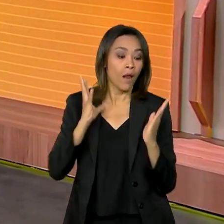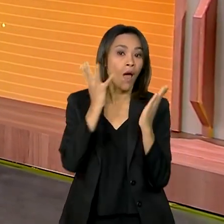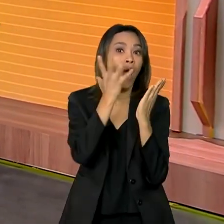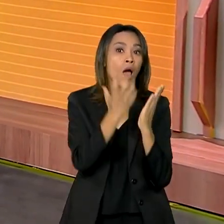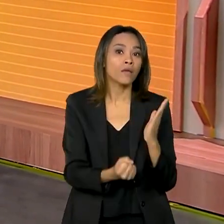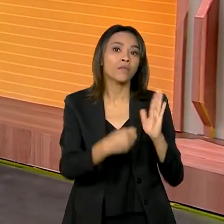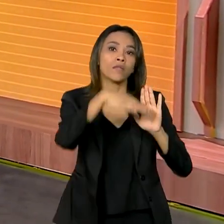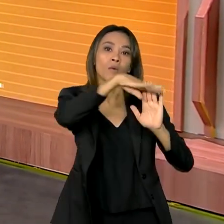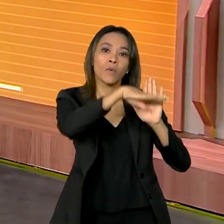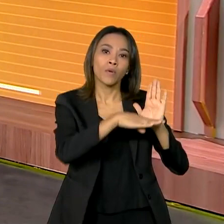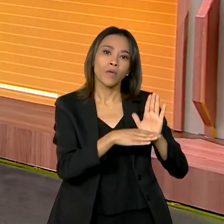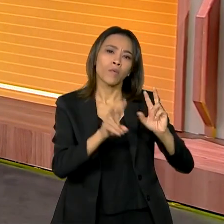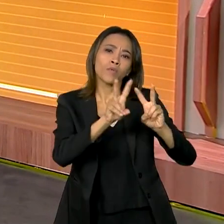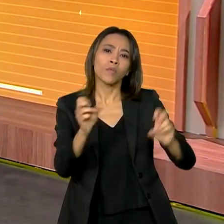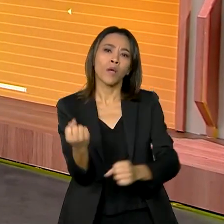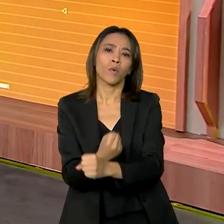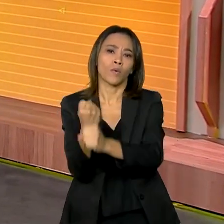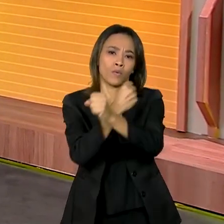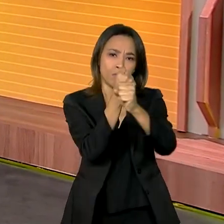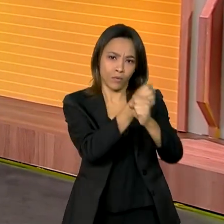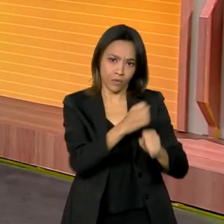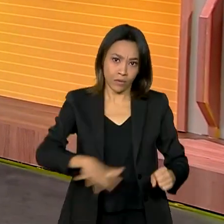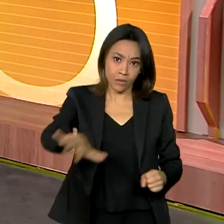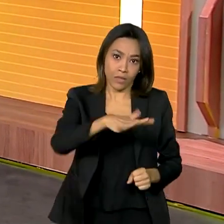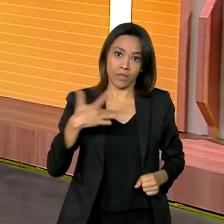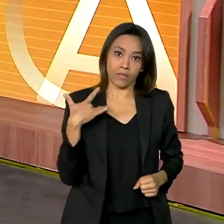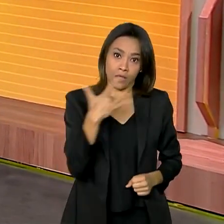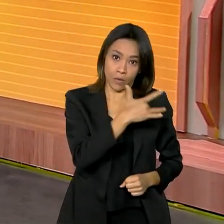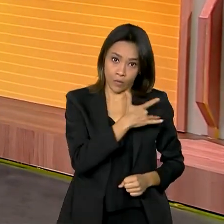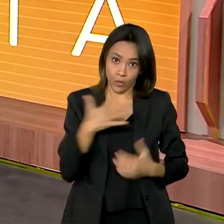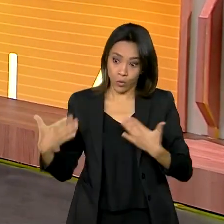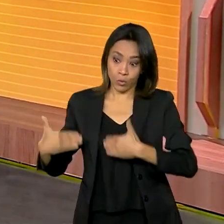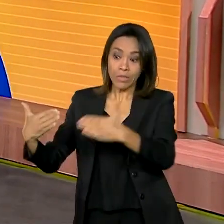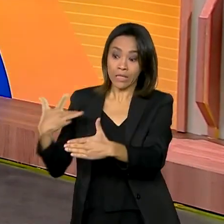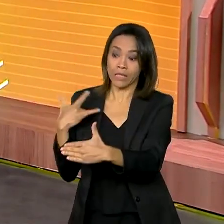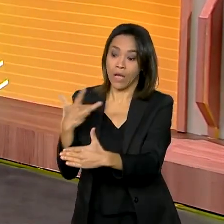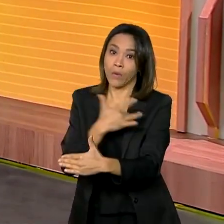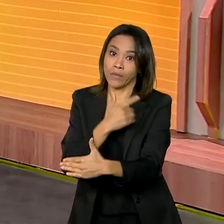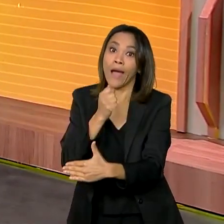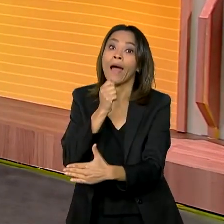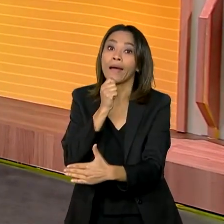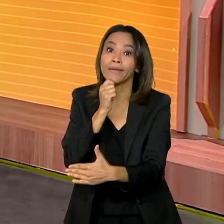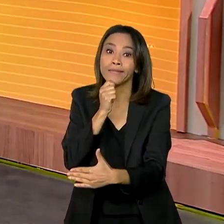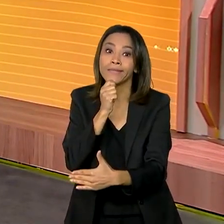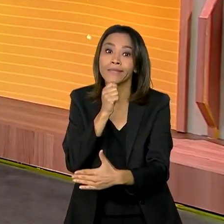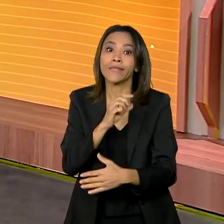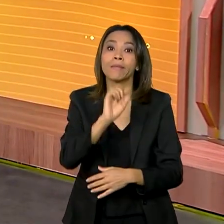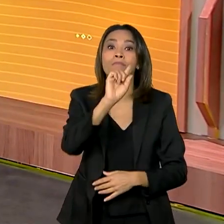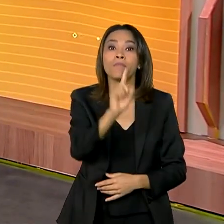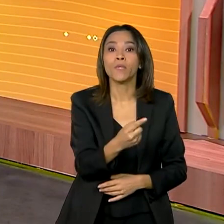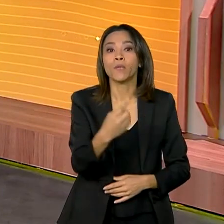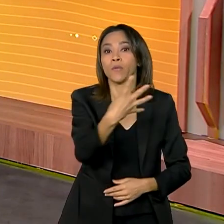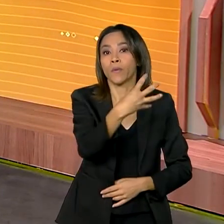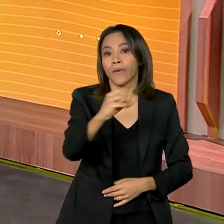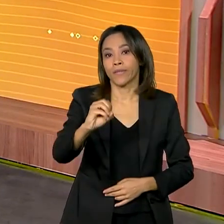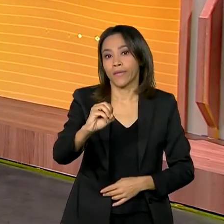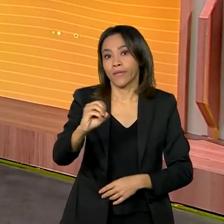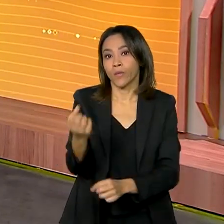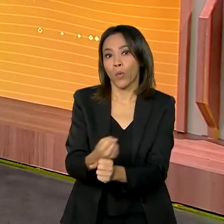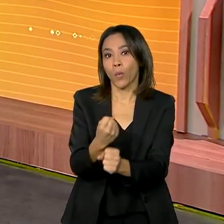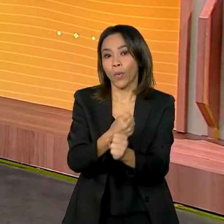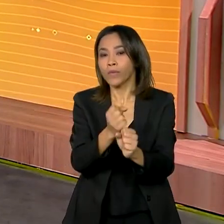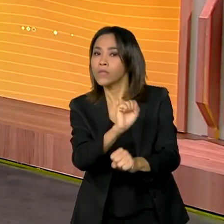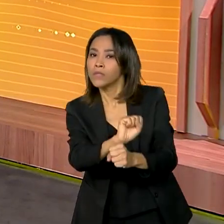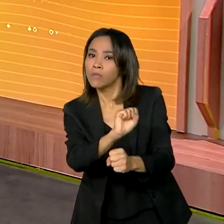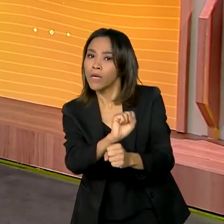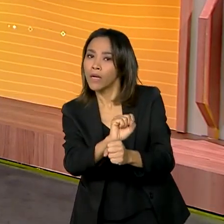de Obras na Saúde. De acordo com o Ministério da Saúde, ainda tem cerca de 1.400 obras à espera da